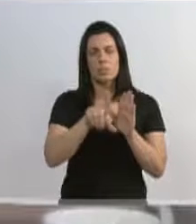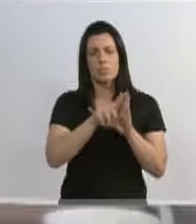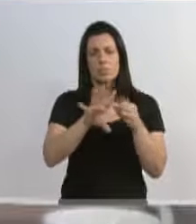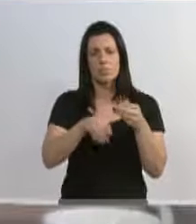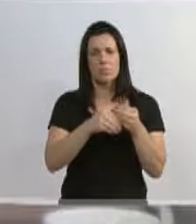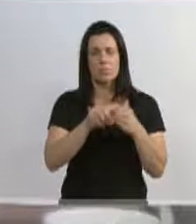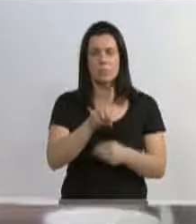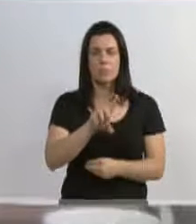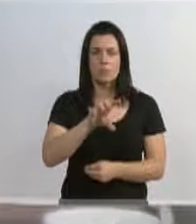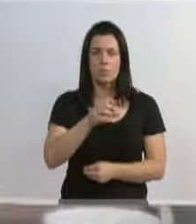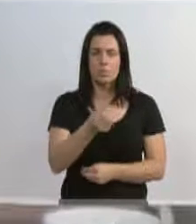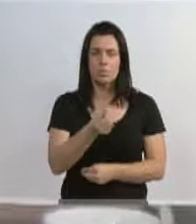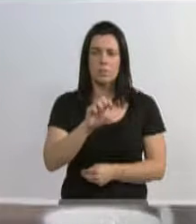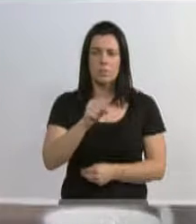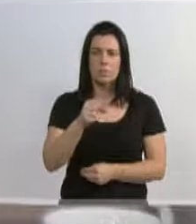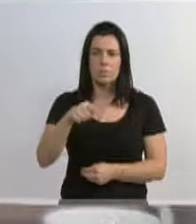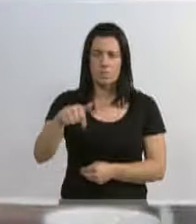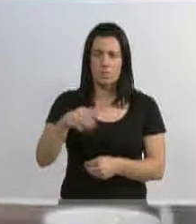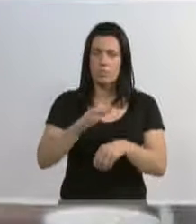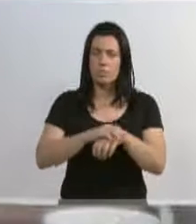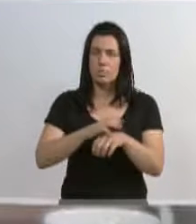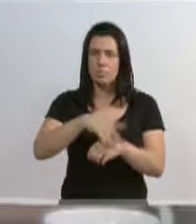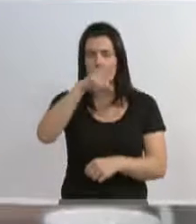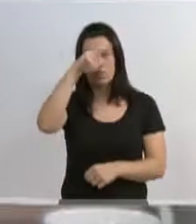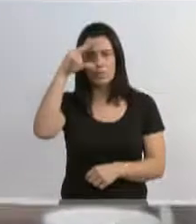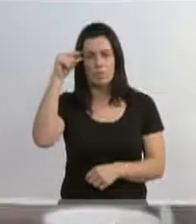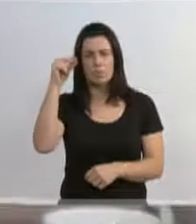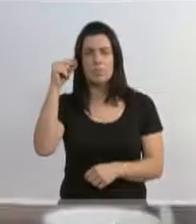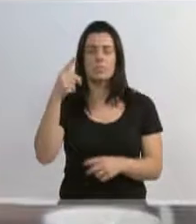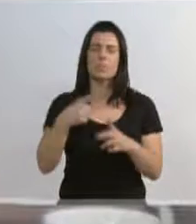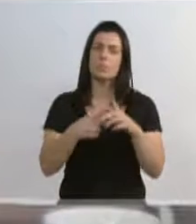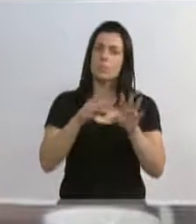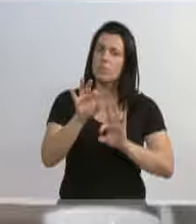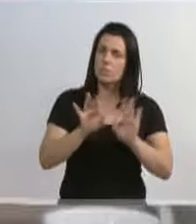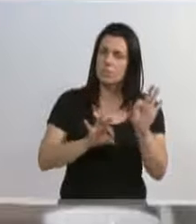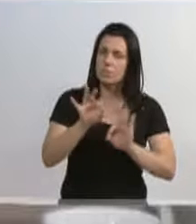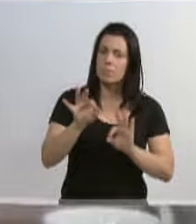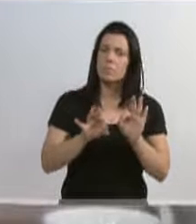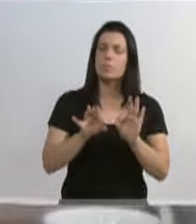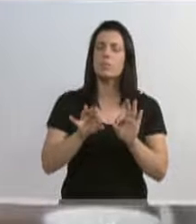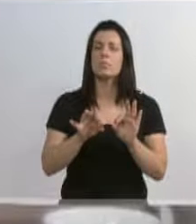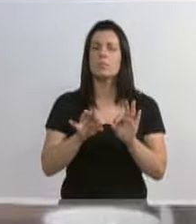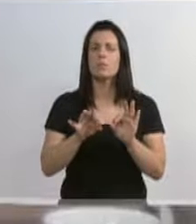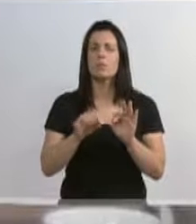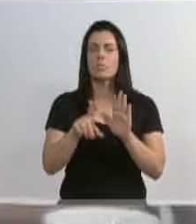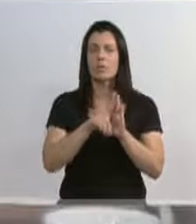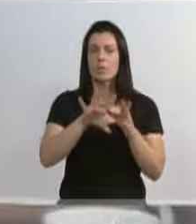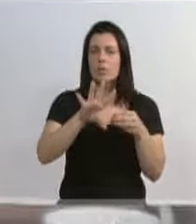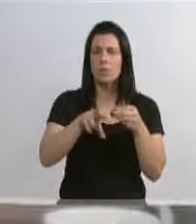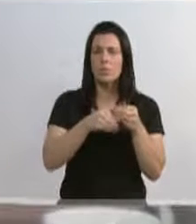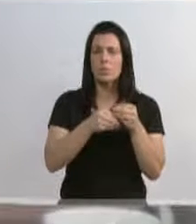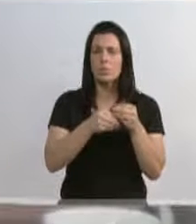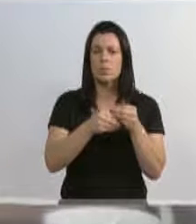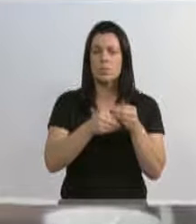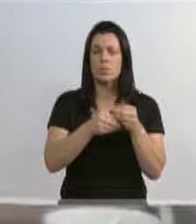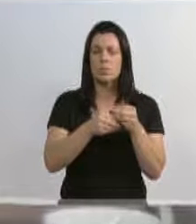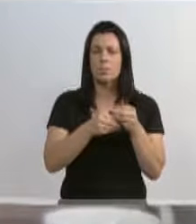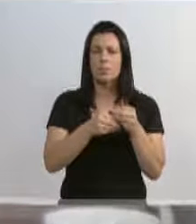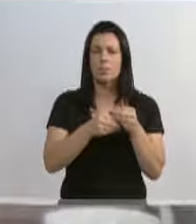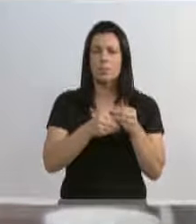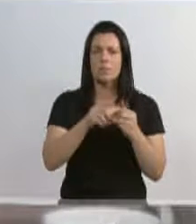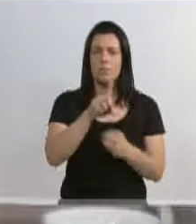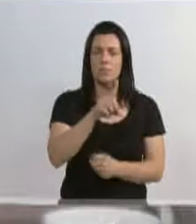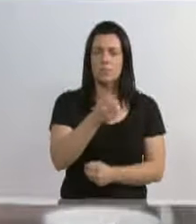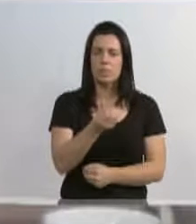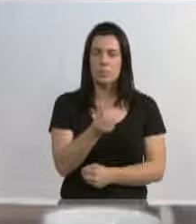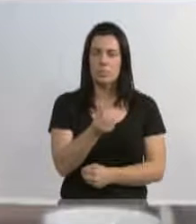complementar 1687, de autoria do Executivo, que altera e revoga dispositivos da lei complementar